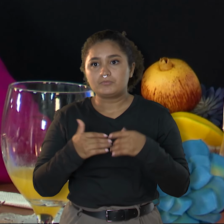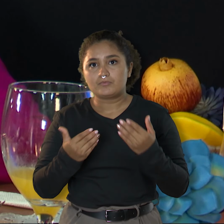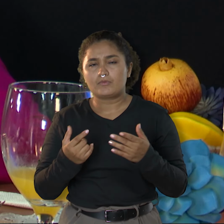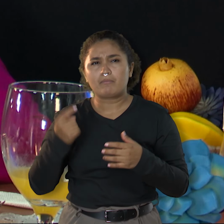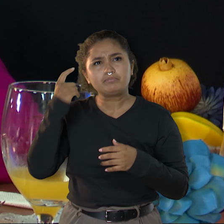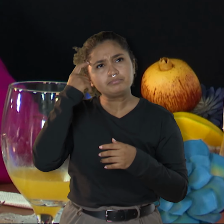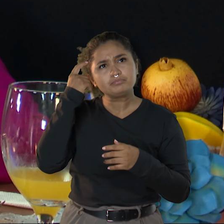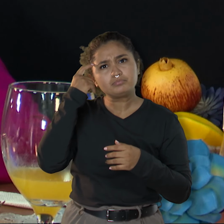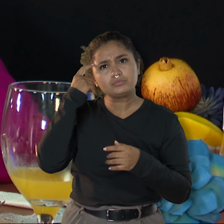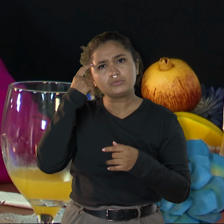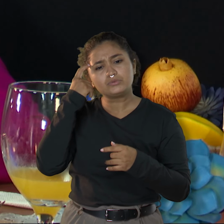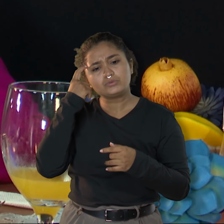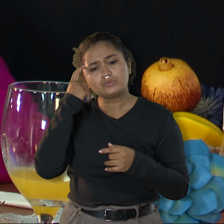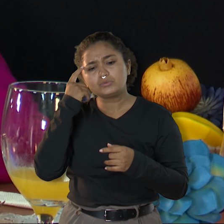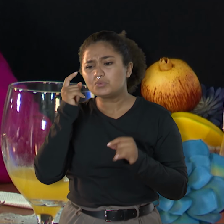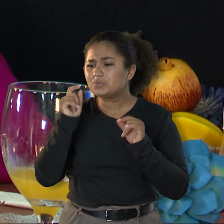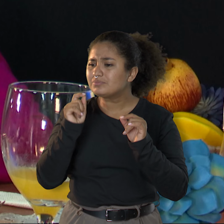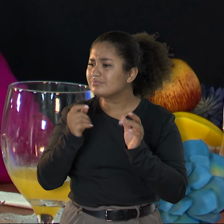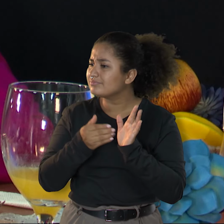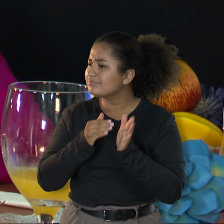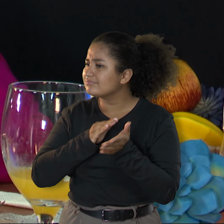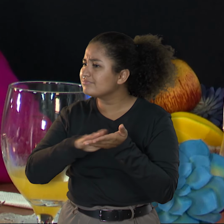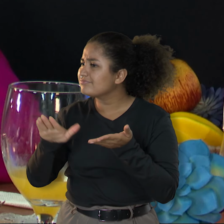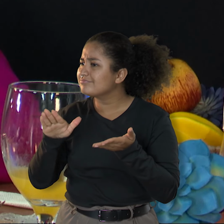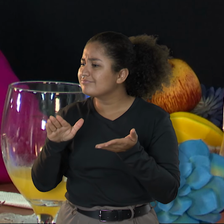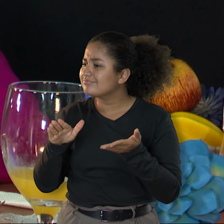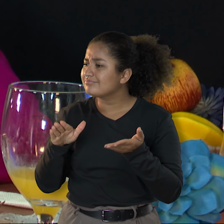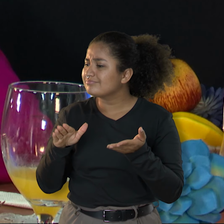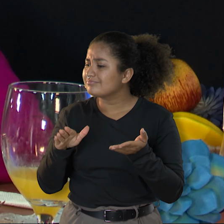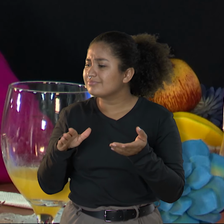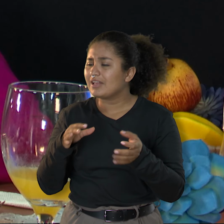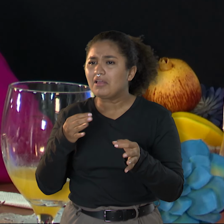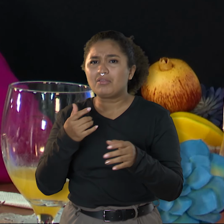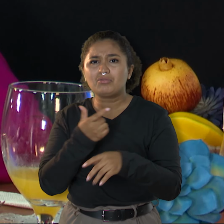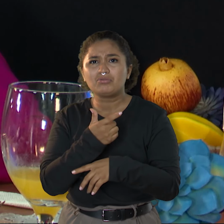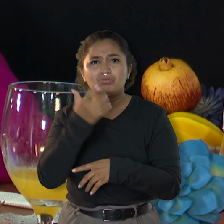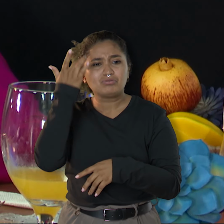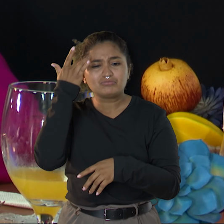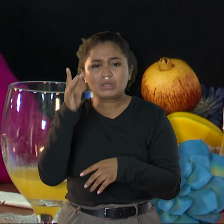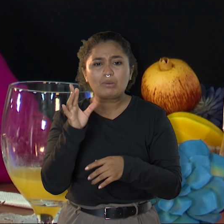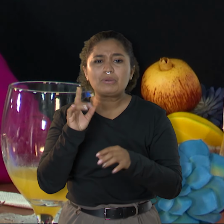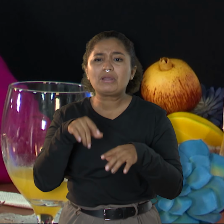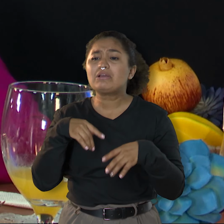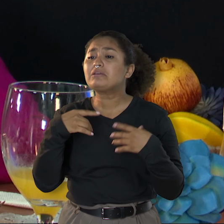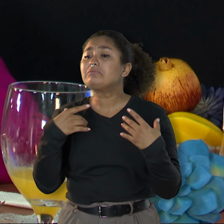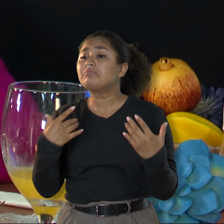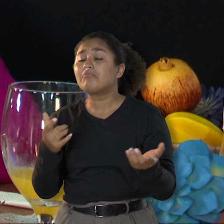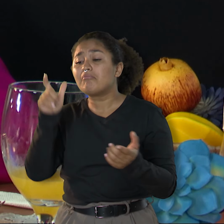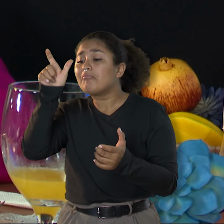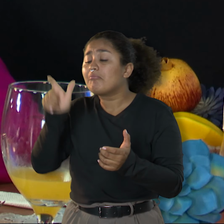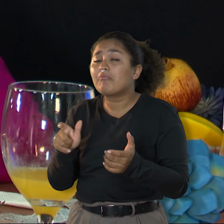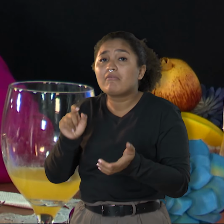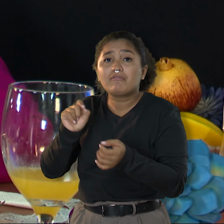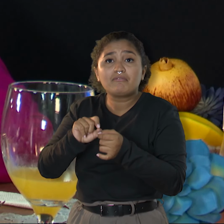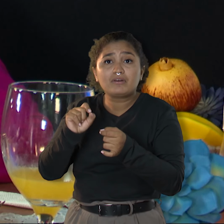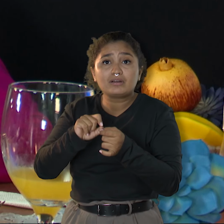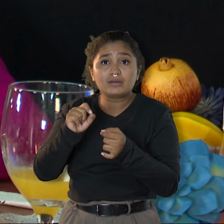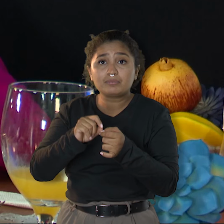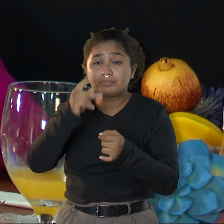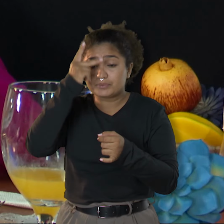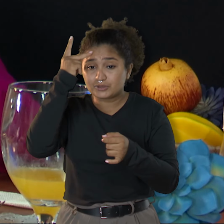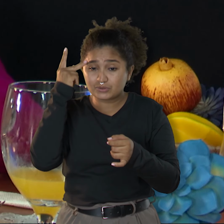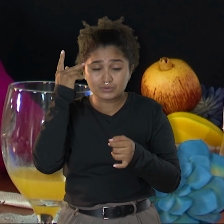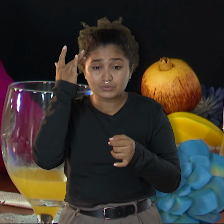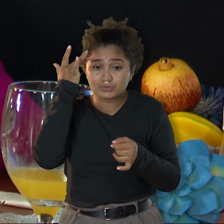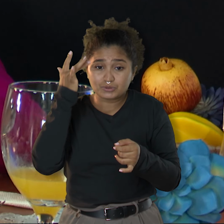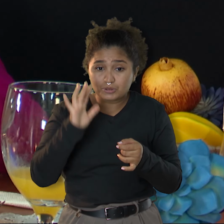ficou assim muito... Quem foi que mandou? Ninguém sabia quem tinha feito essas informações, né? Nem sabia, acho que quem mandou a informação nem